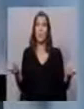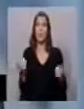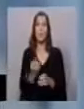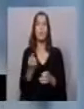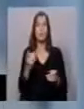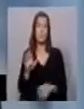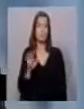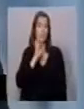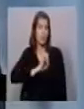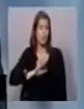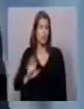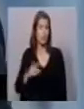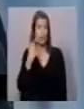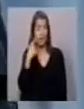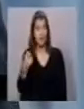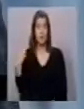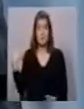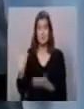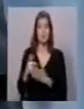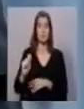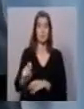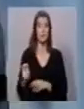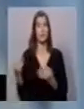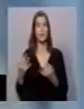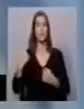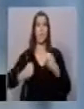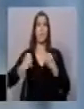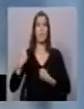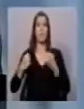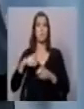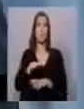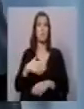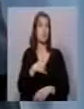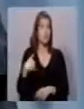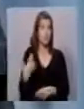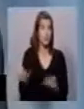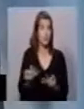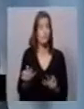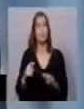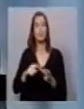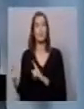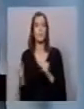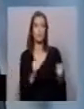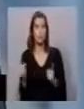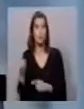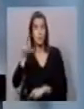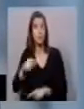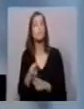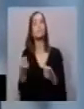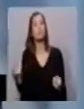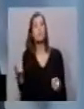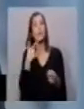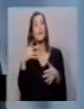acaso. Repare, nos últimos meses houve uma grande contestação na área da saúde, também na área dos transportes. Porquê? Em grande